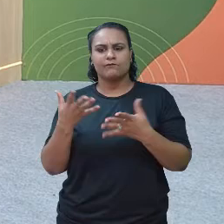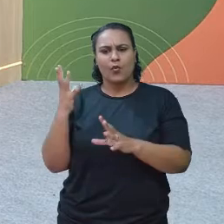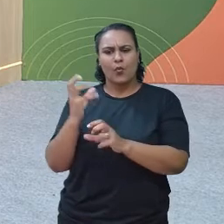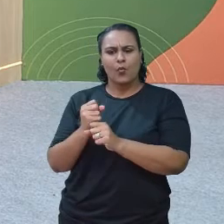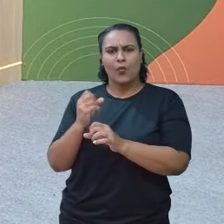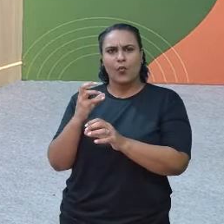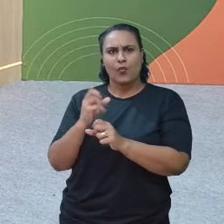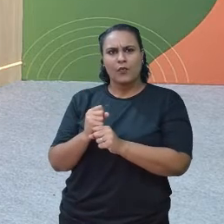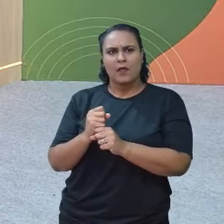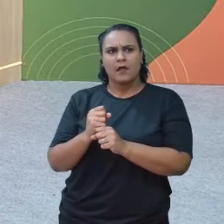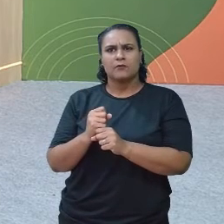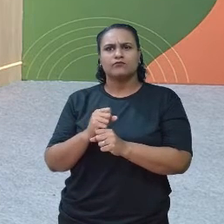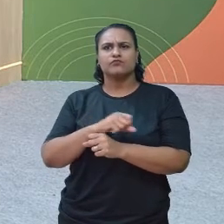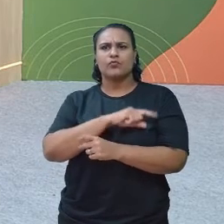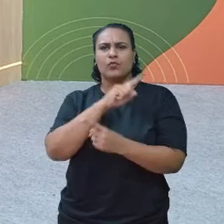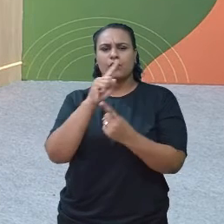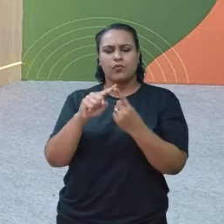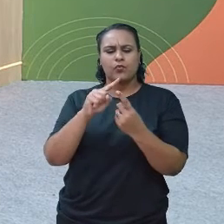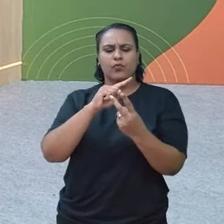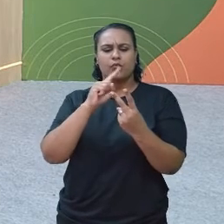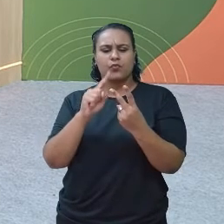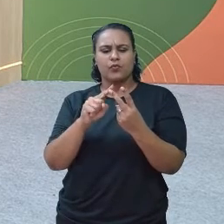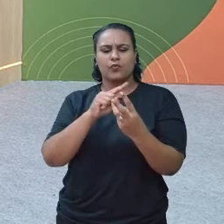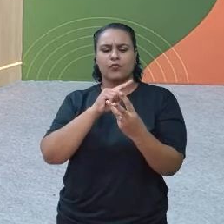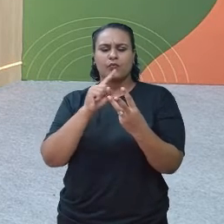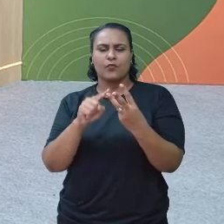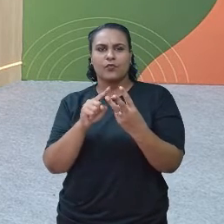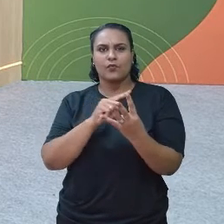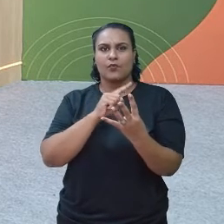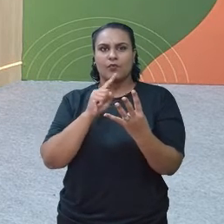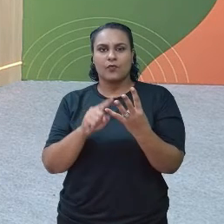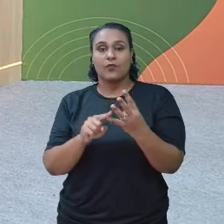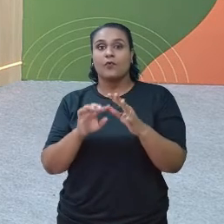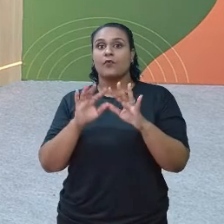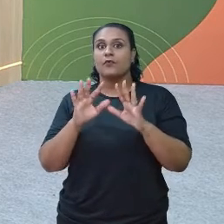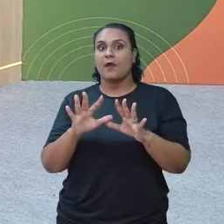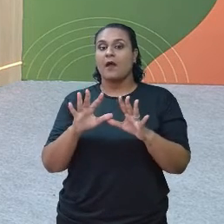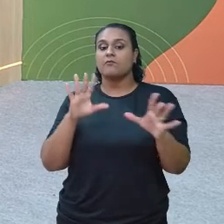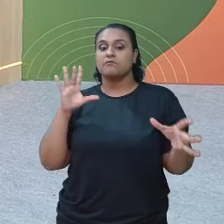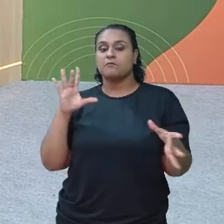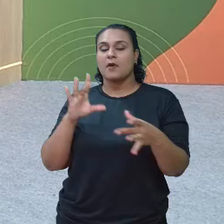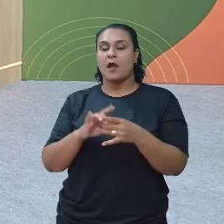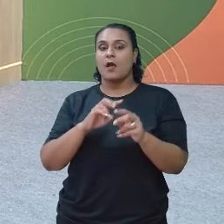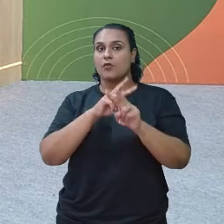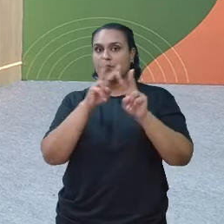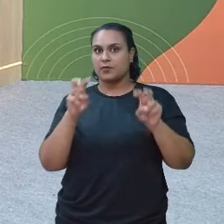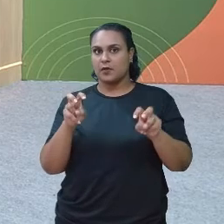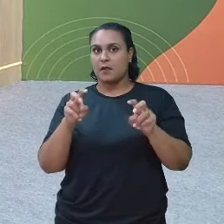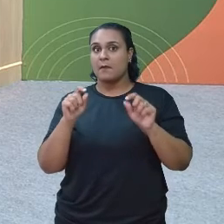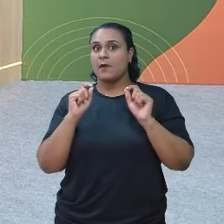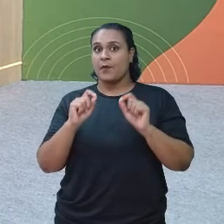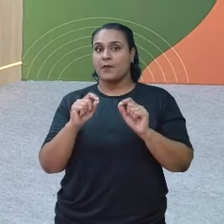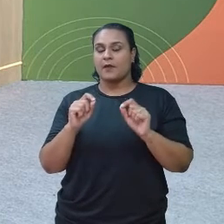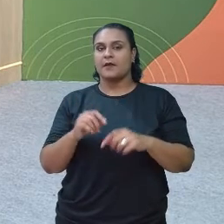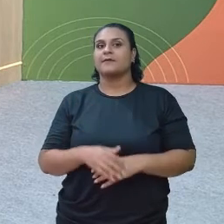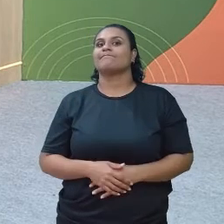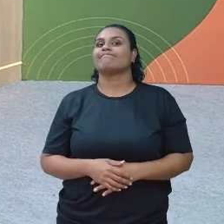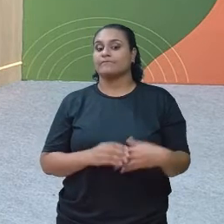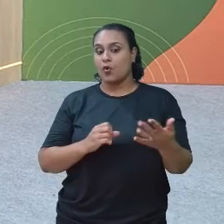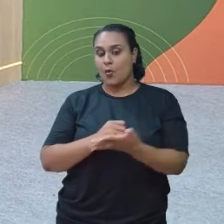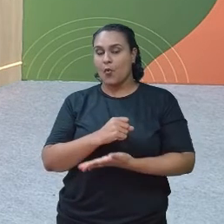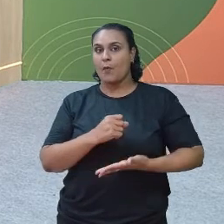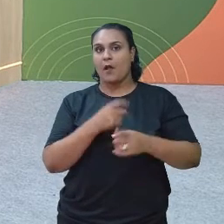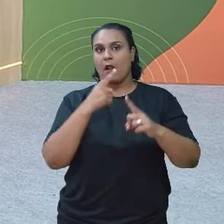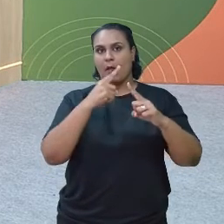contagem 1 a 1 para uma contagem mais ligada ao tema que a gente está estudando a partir de agora, que é o chamado